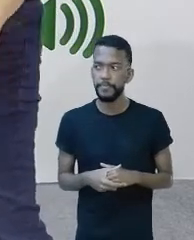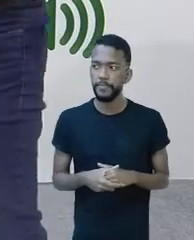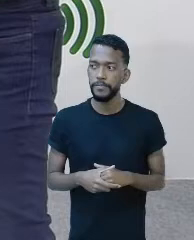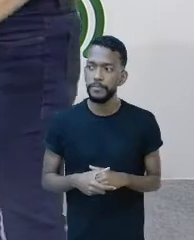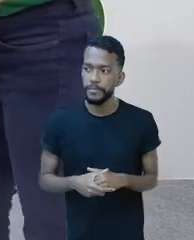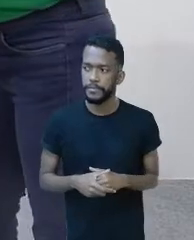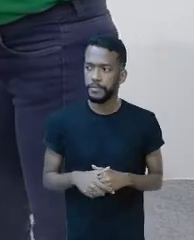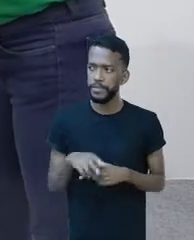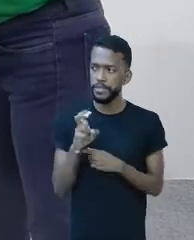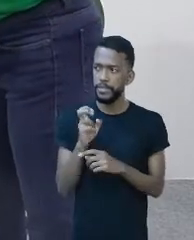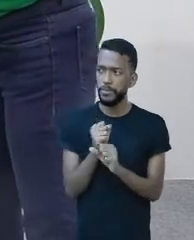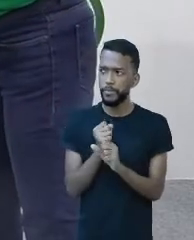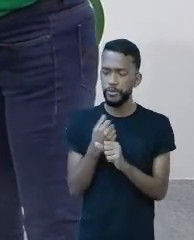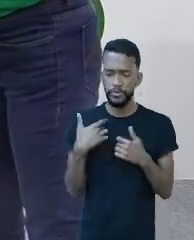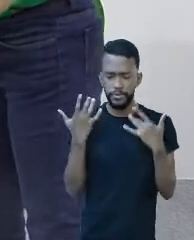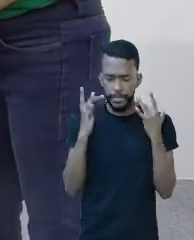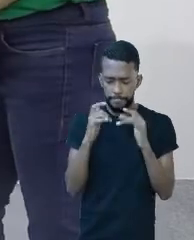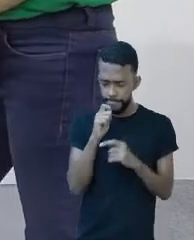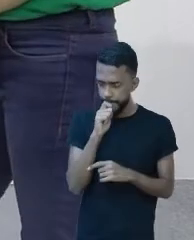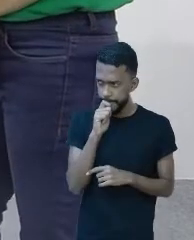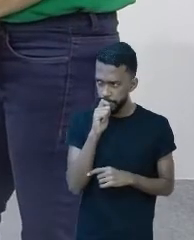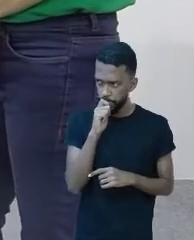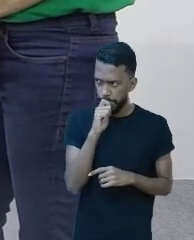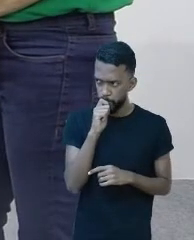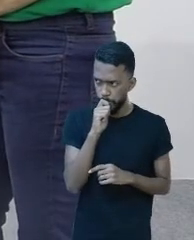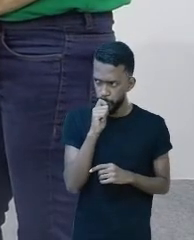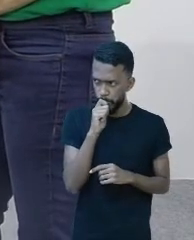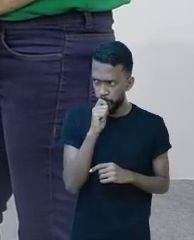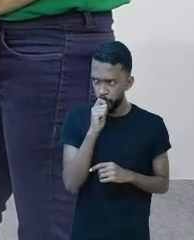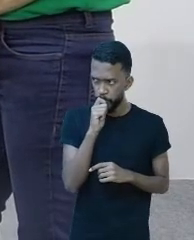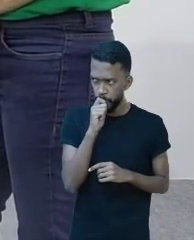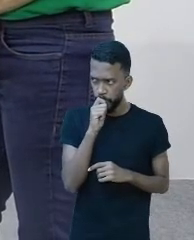Eu nem sabia que tinha esse esquema, mas vamos lá.